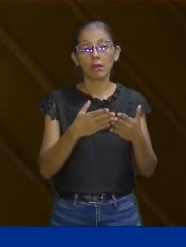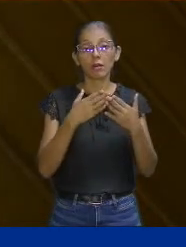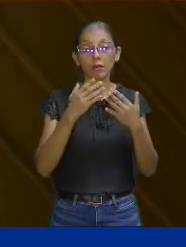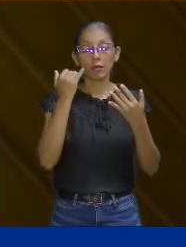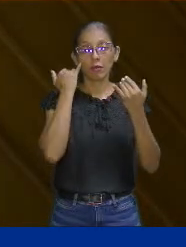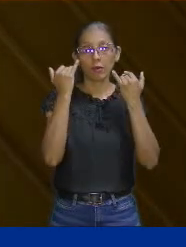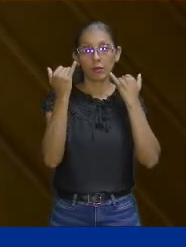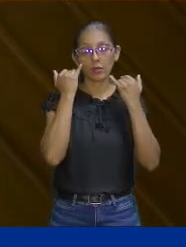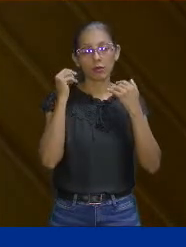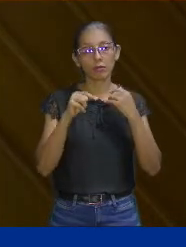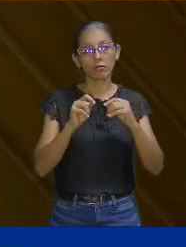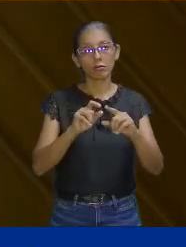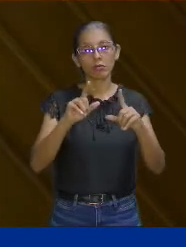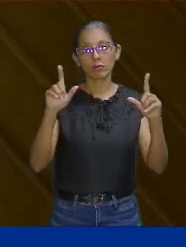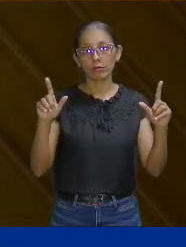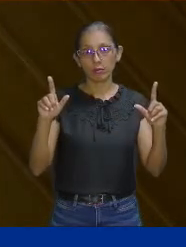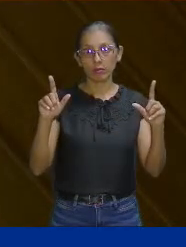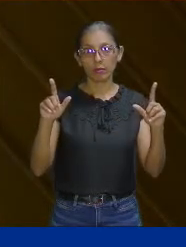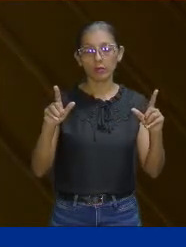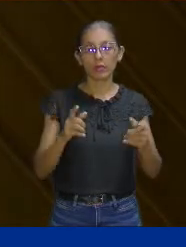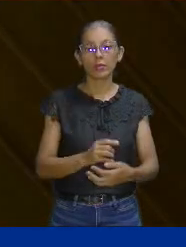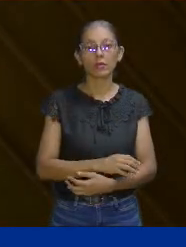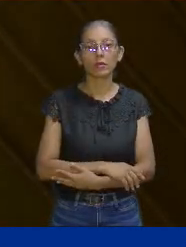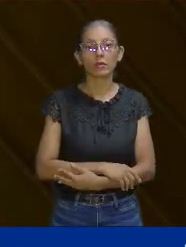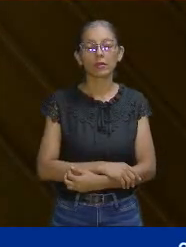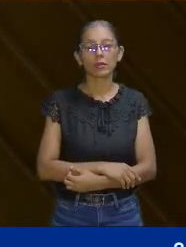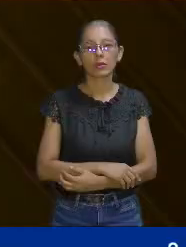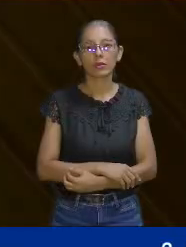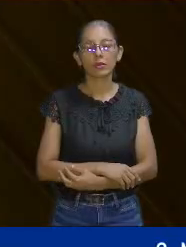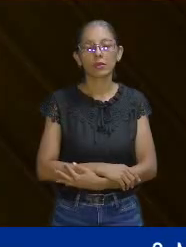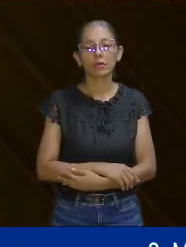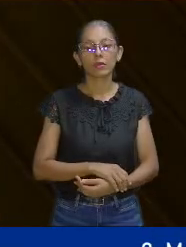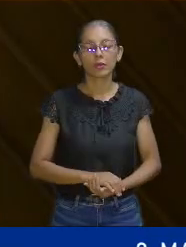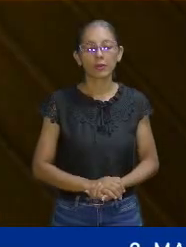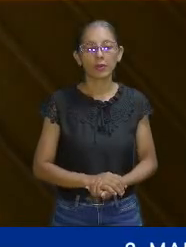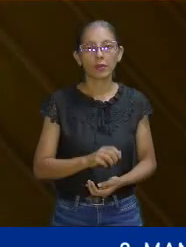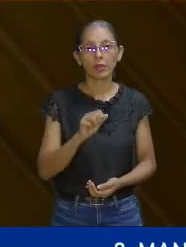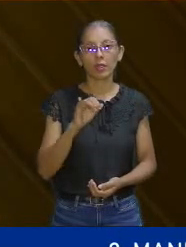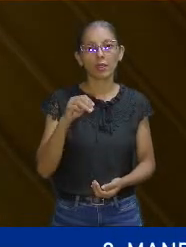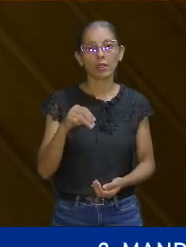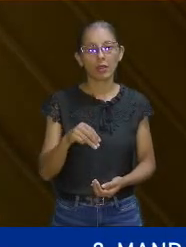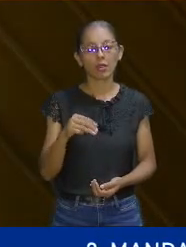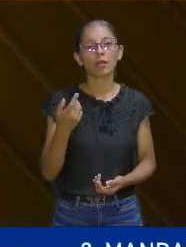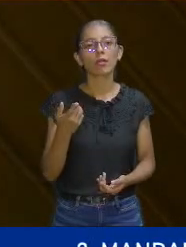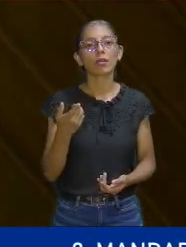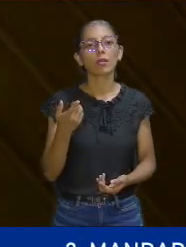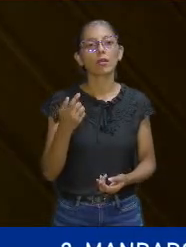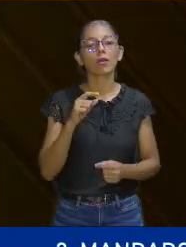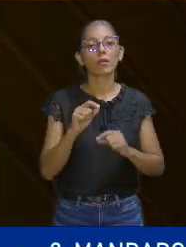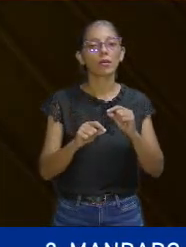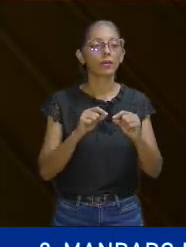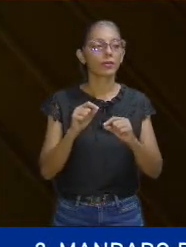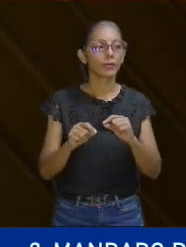informações, porque na audiência de instrução da AIME, chamou a atenção da defesa